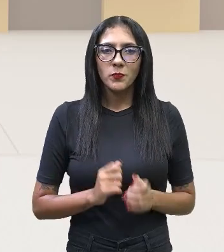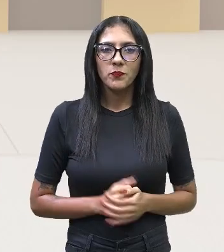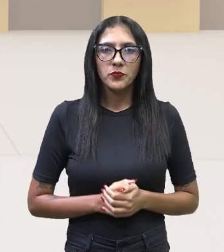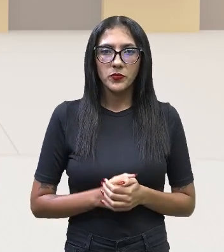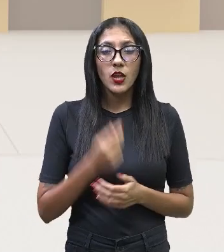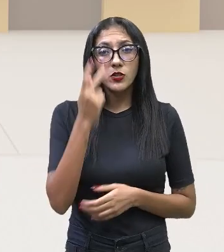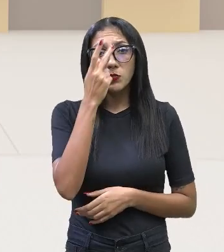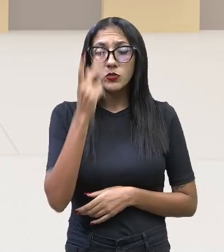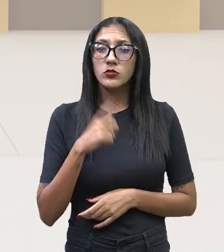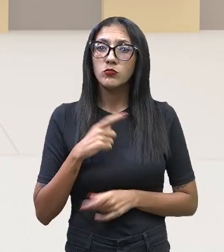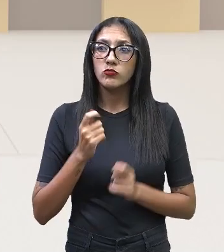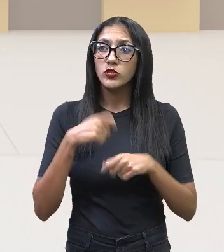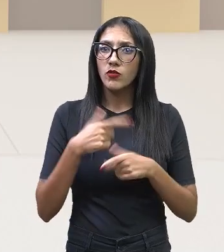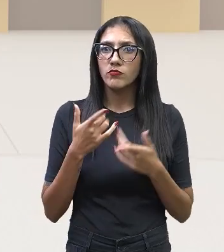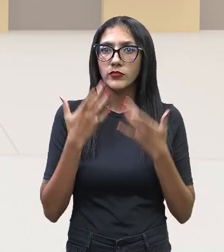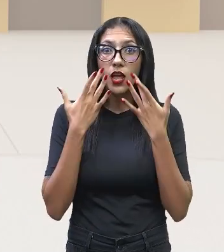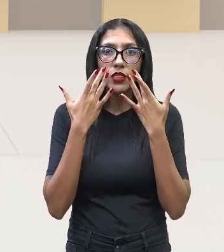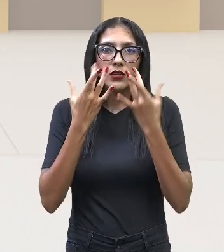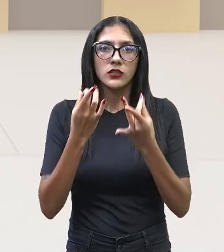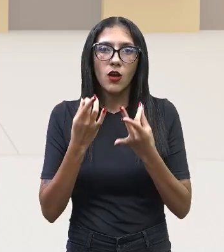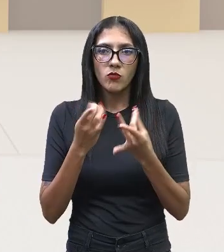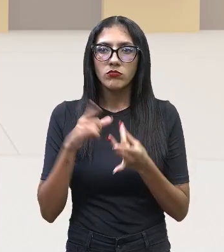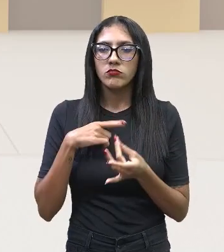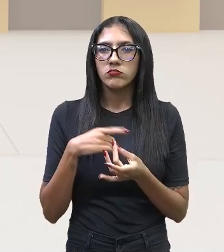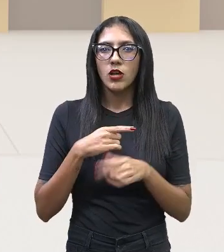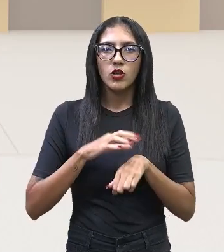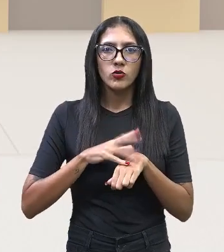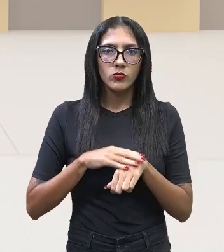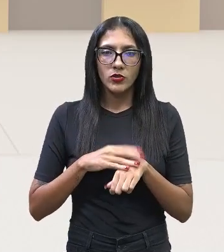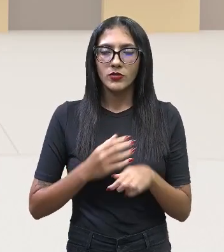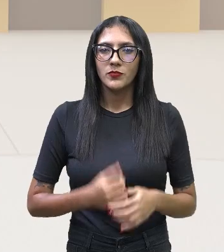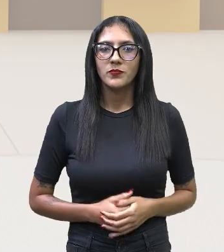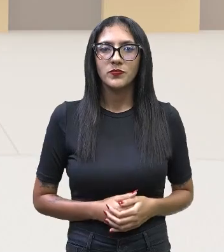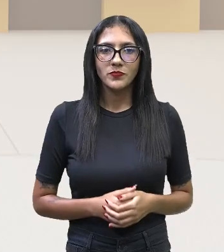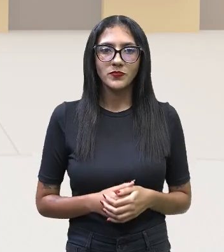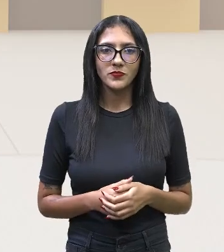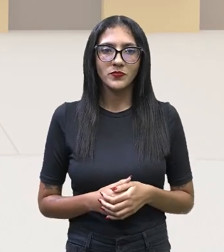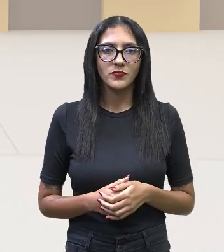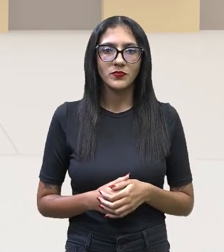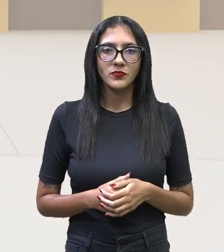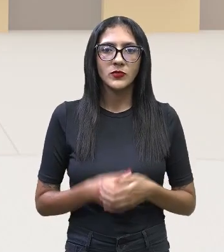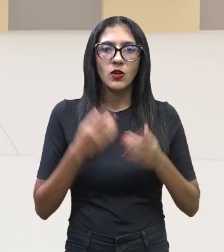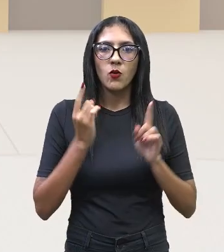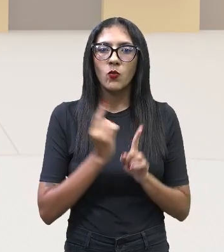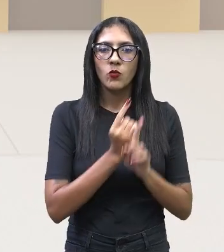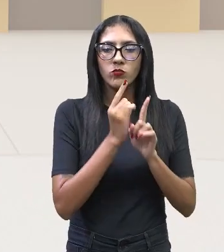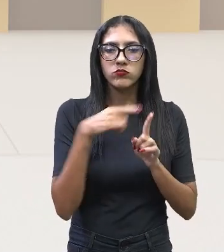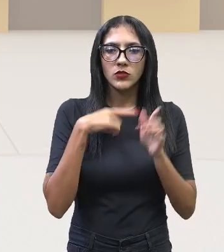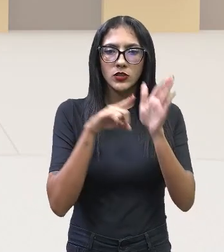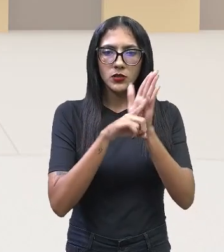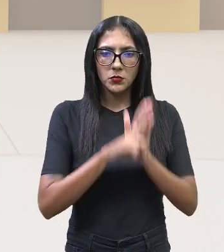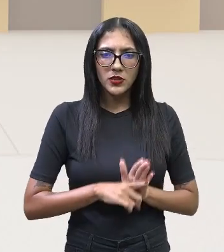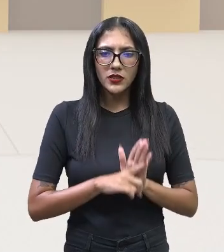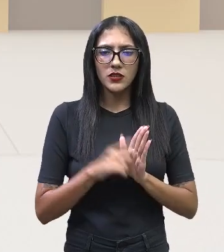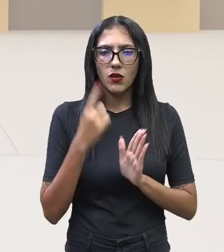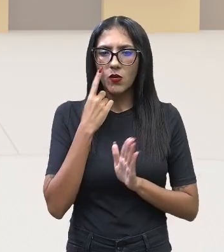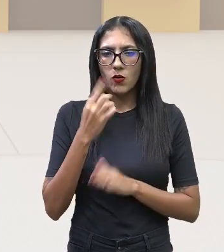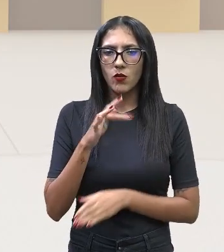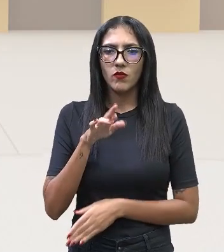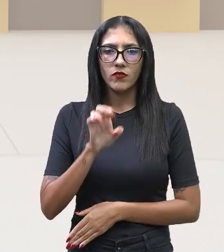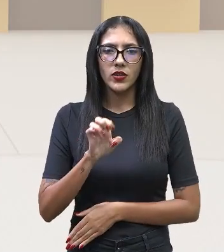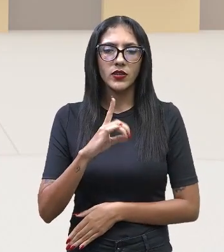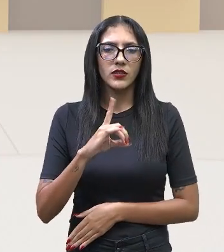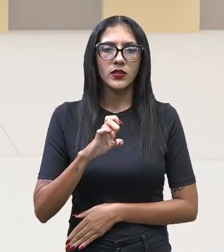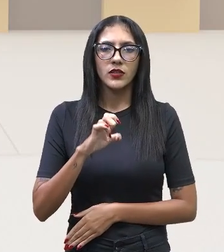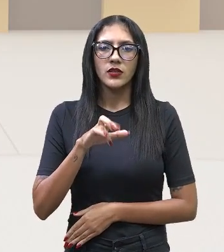possam ficar alertas sobre essas doenças. Né? E aí, o descobridor, Sir Frederick Banting, ele é o descobridor da